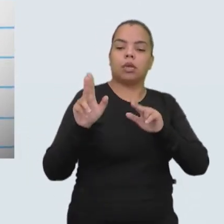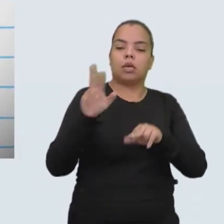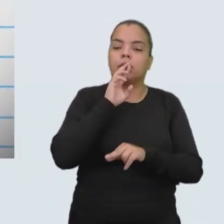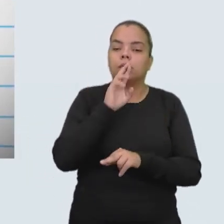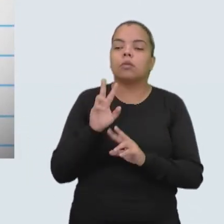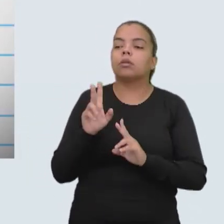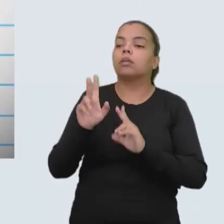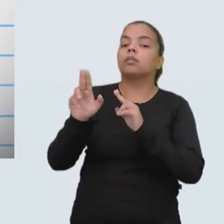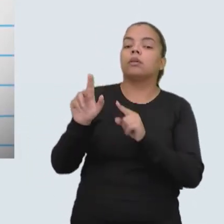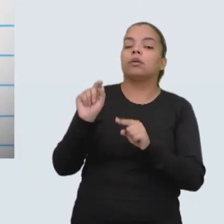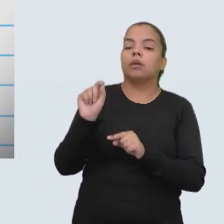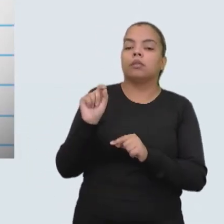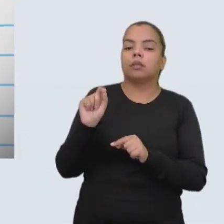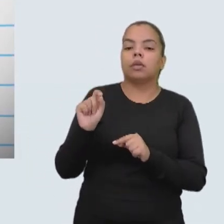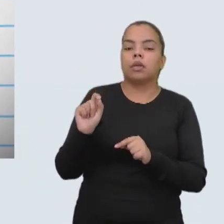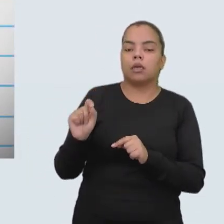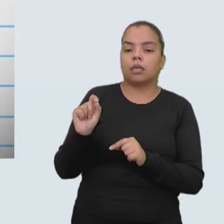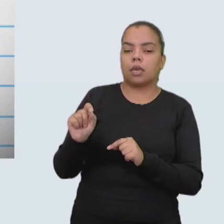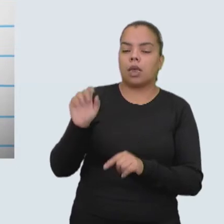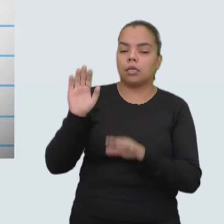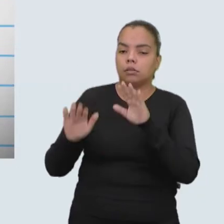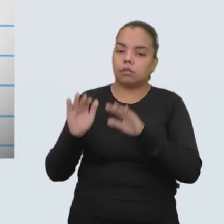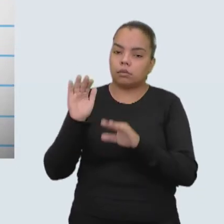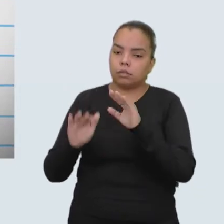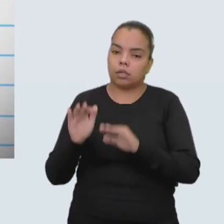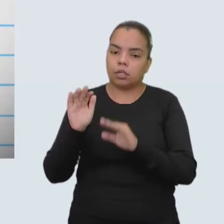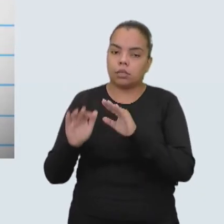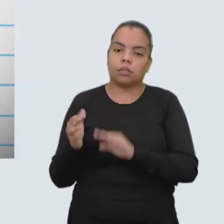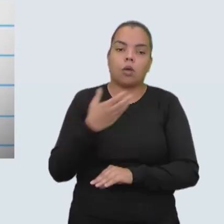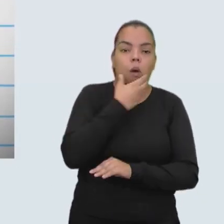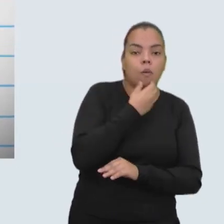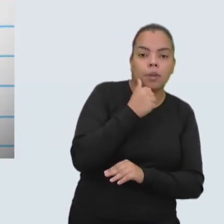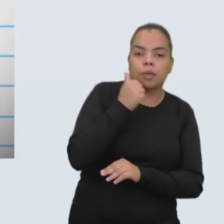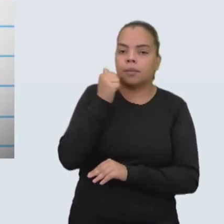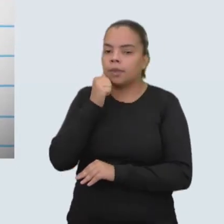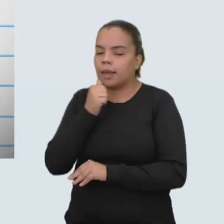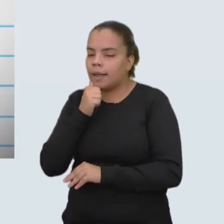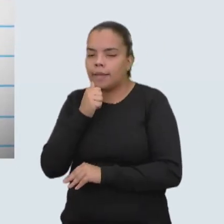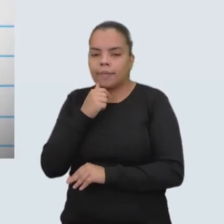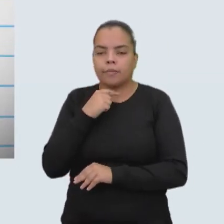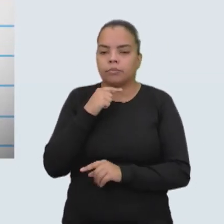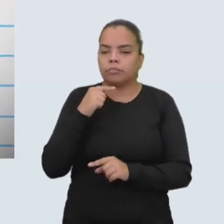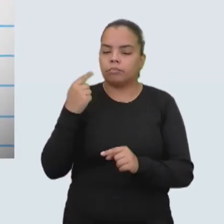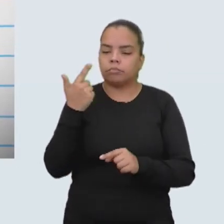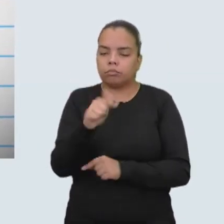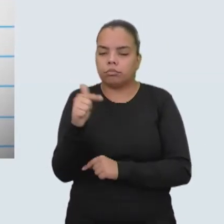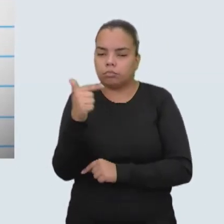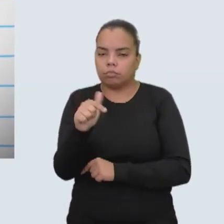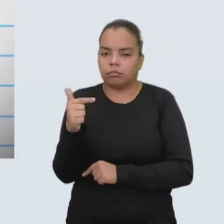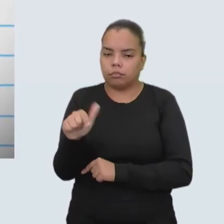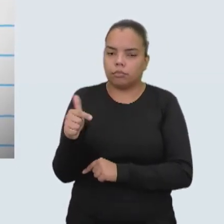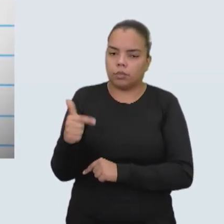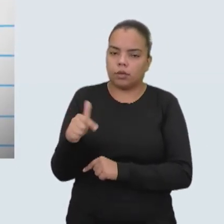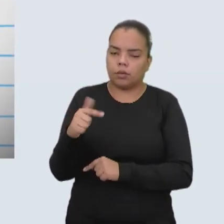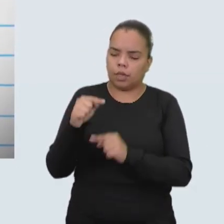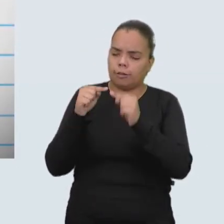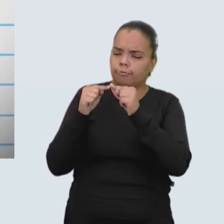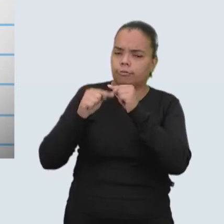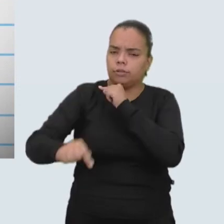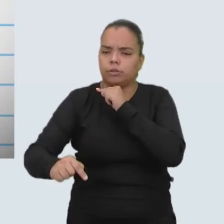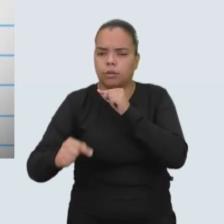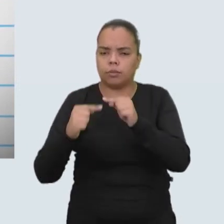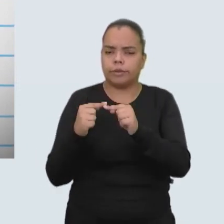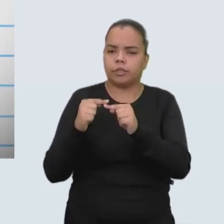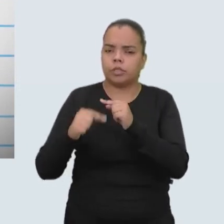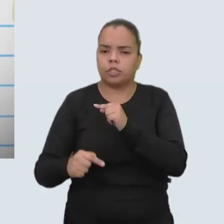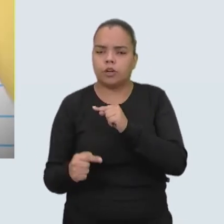pode defender a ideia de que, embora o sexo seja diferente, isso não é motivo suficiente para dissociar um do outro, já